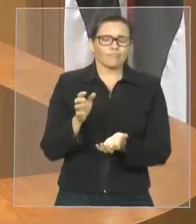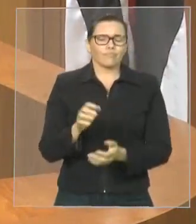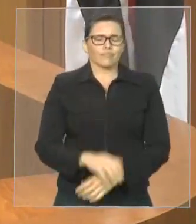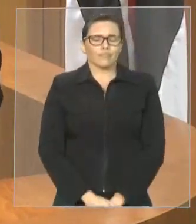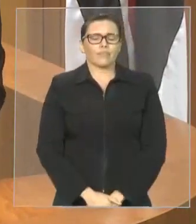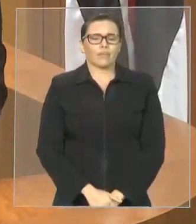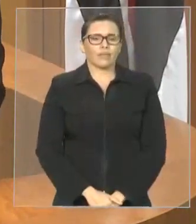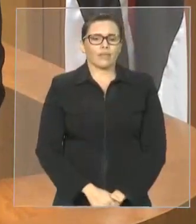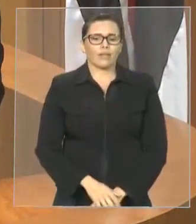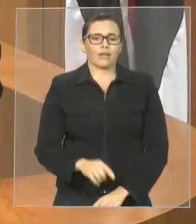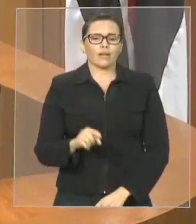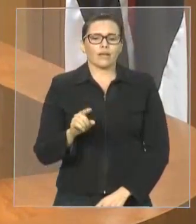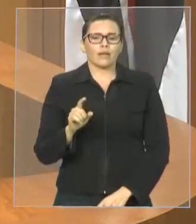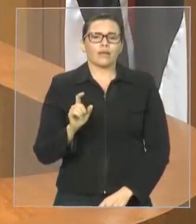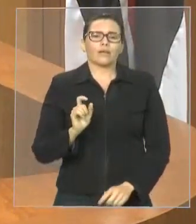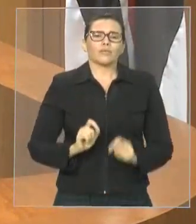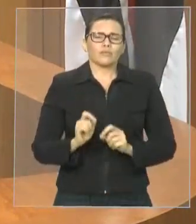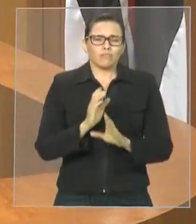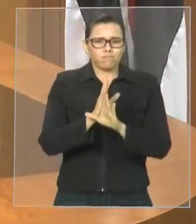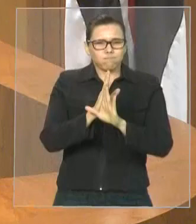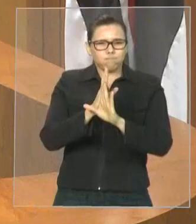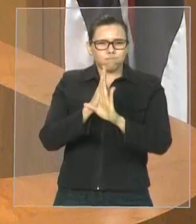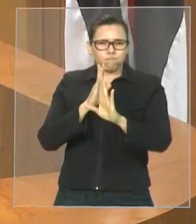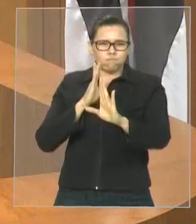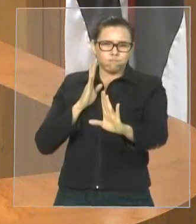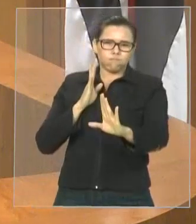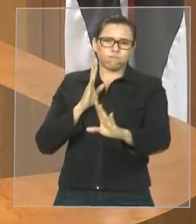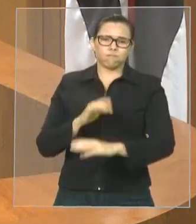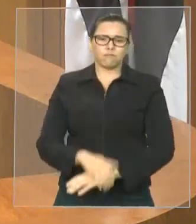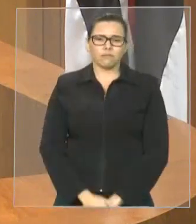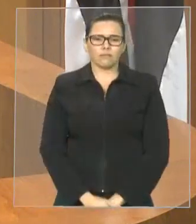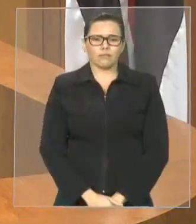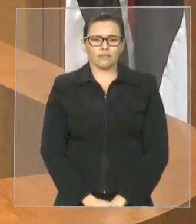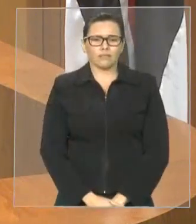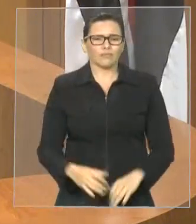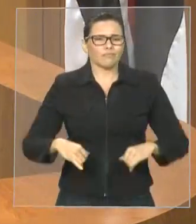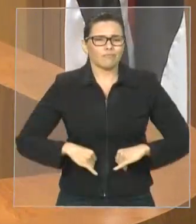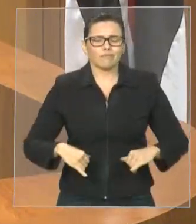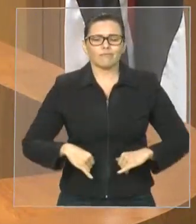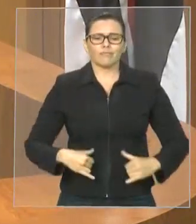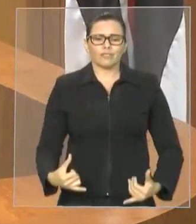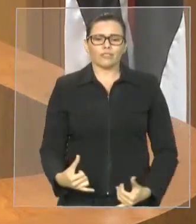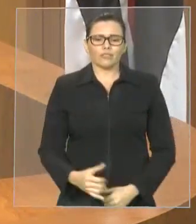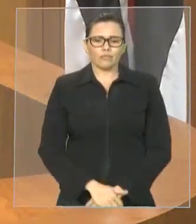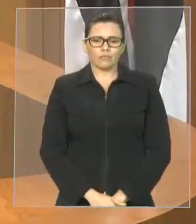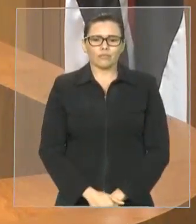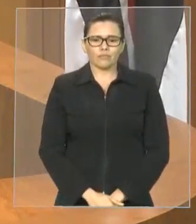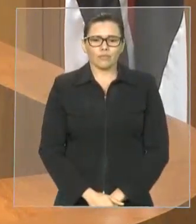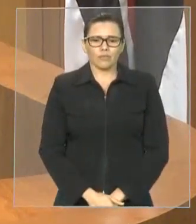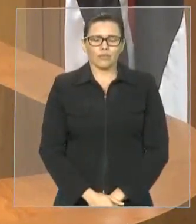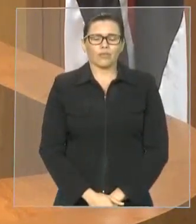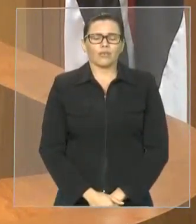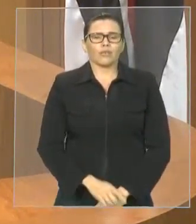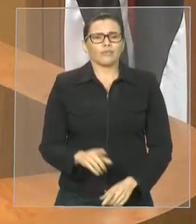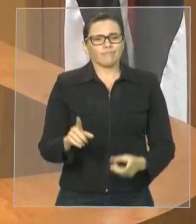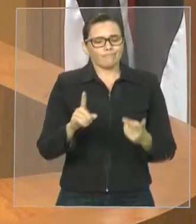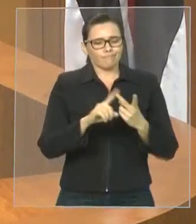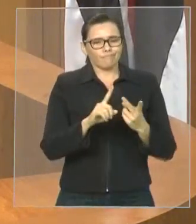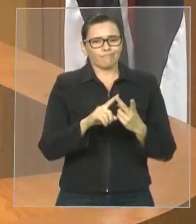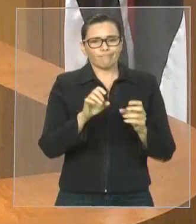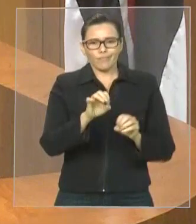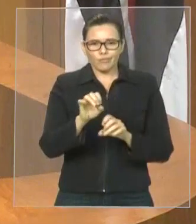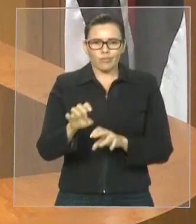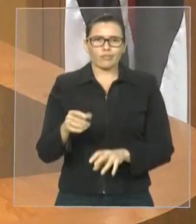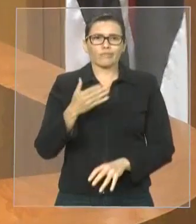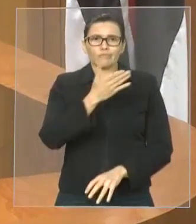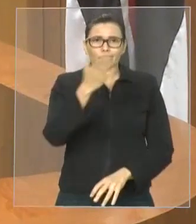uma senha para voltar para depois saber o dia que vai ser atendido. E a educação, ninguém melhor do que vocês para poder dizer como está a